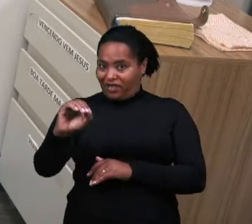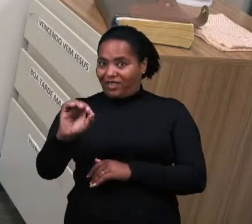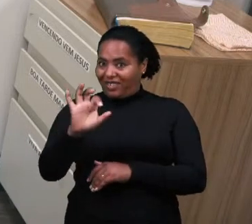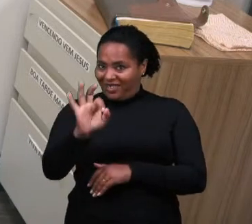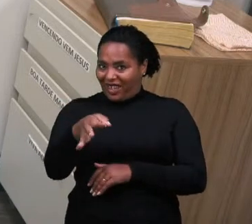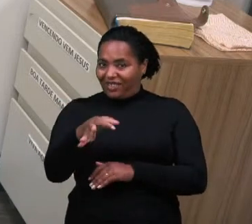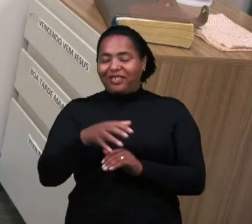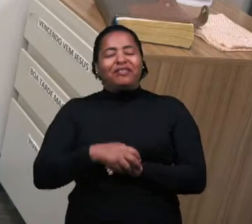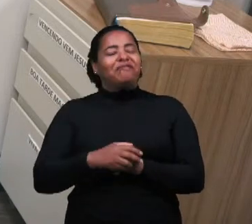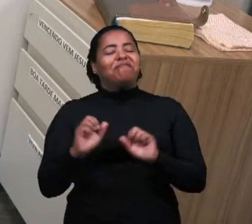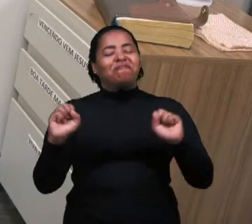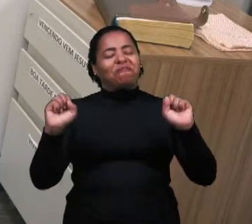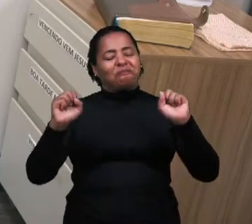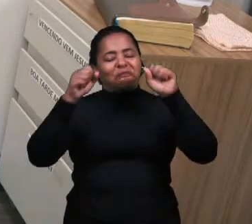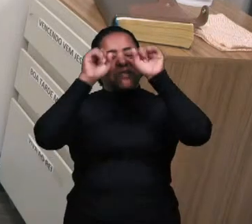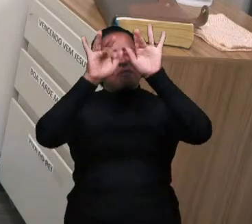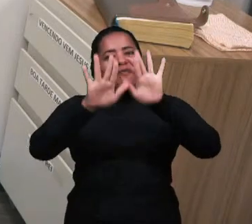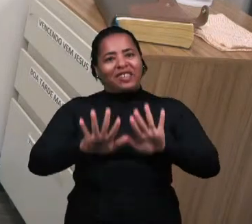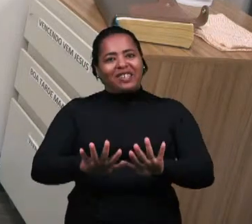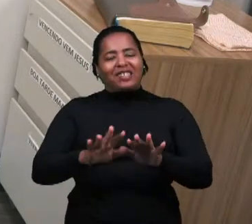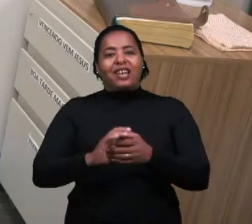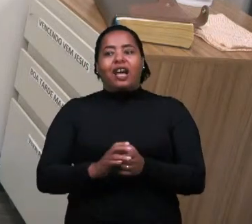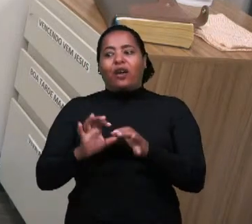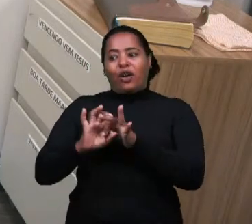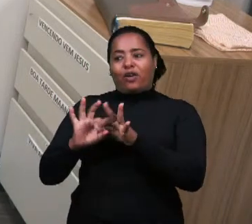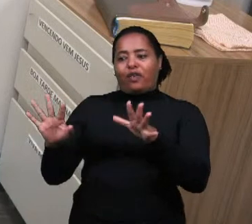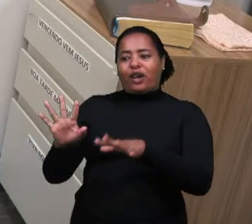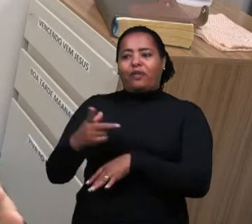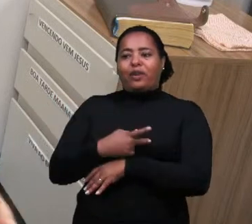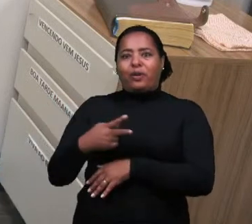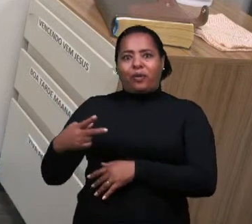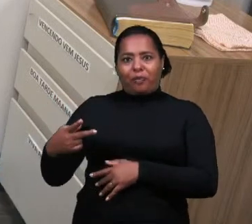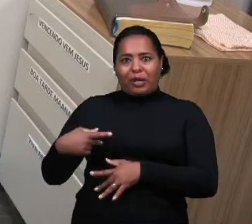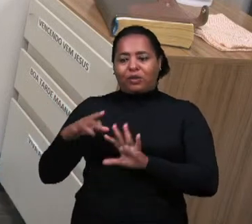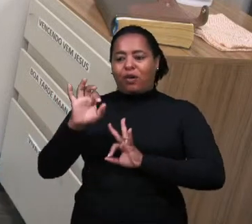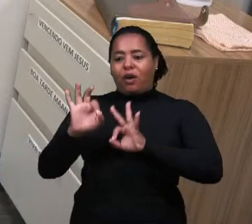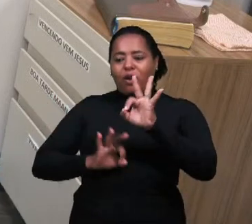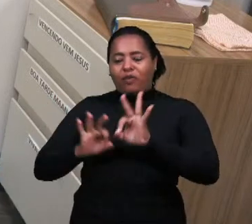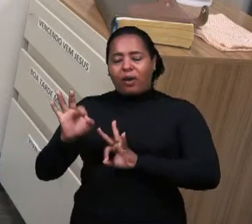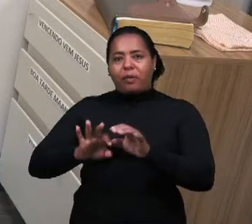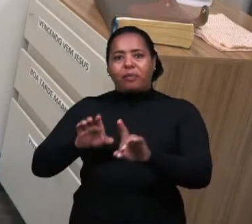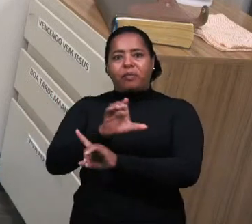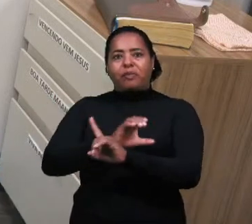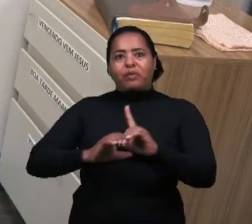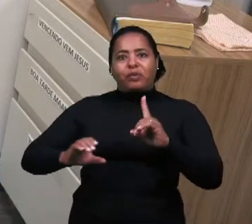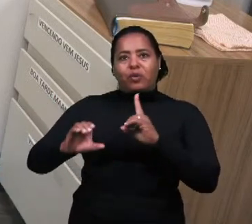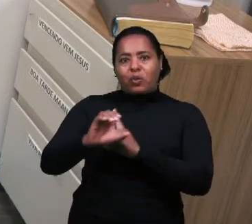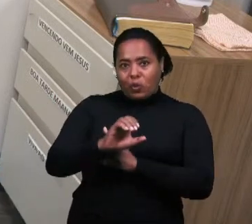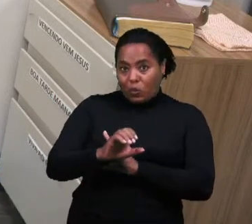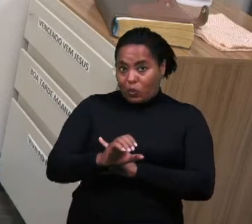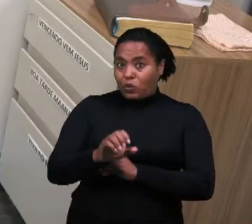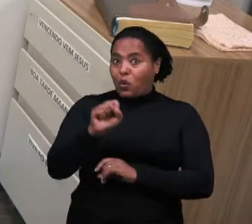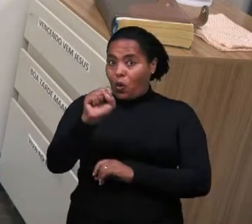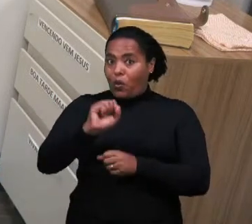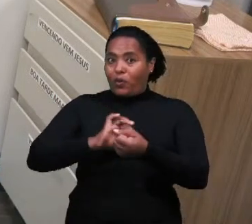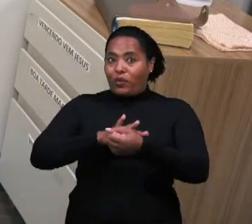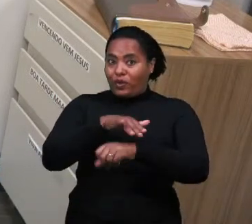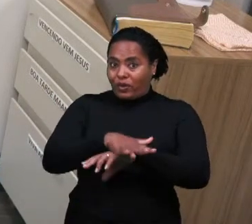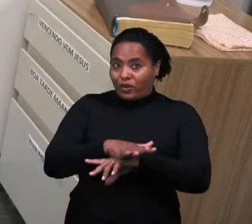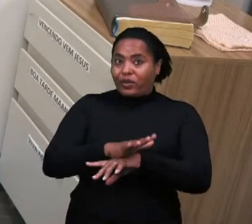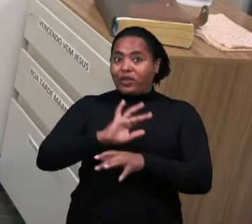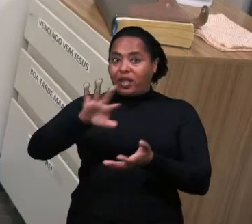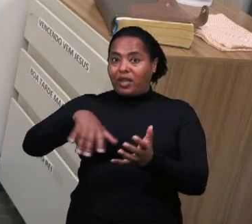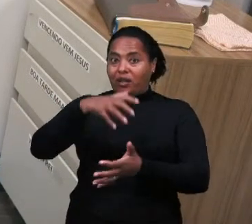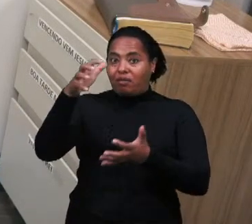Será uma grande bênção. Vou liberar aqui o pastor Forlan Almeida, que vai se preparar agora para o culto às 8 horas da noite, o culto online, transmissão